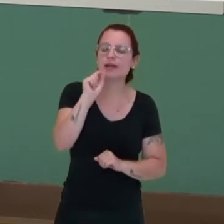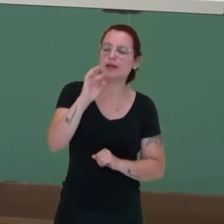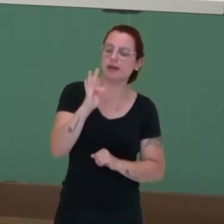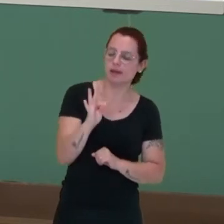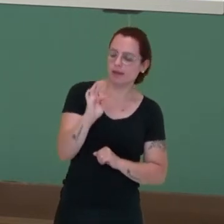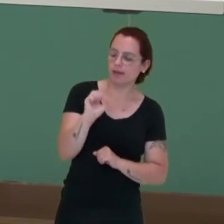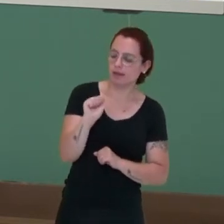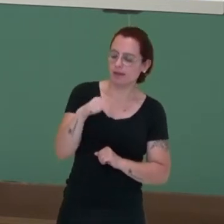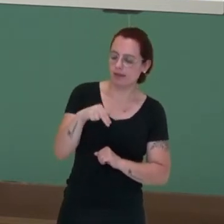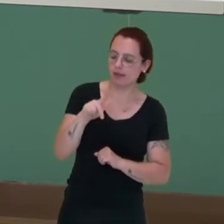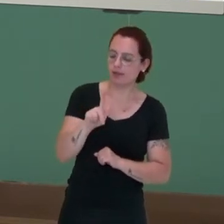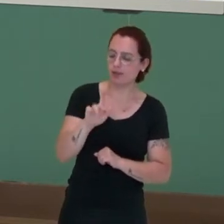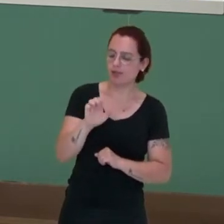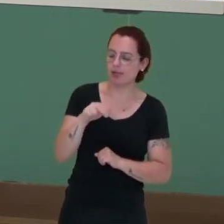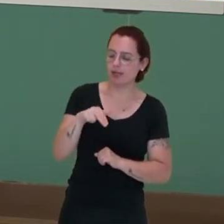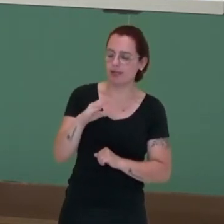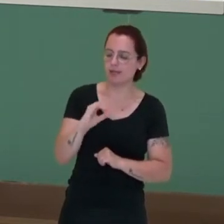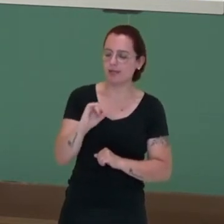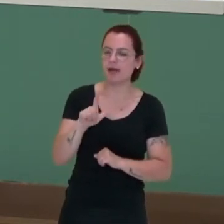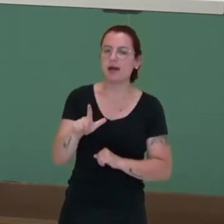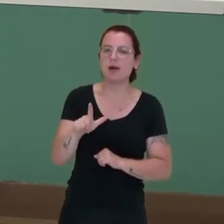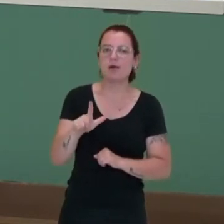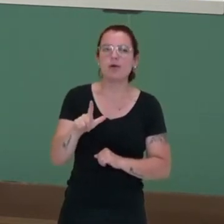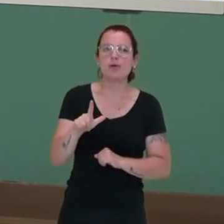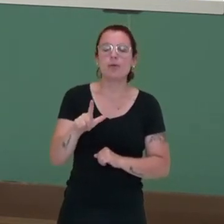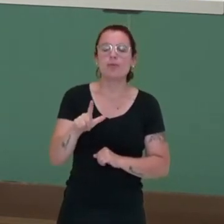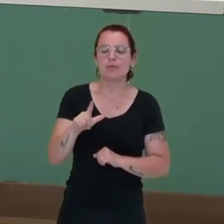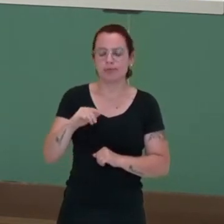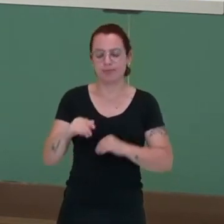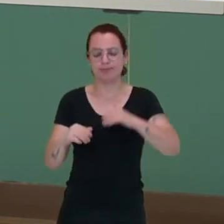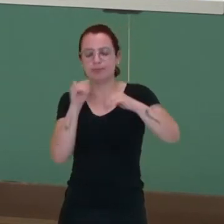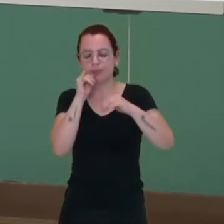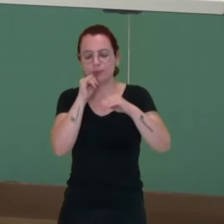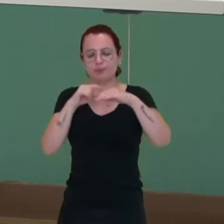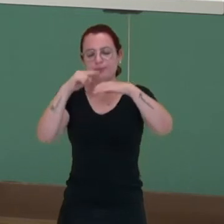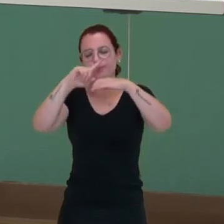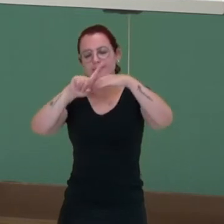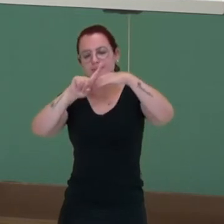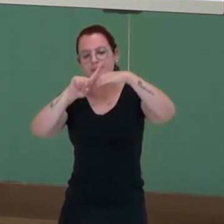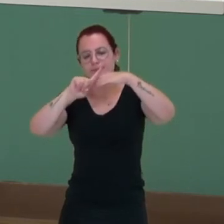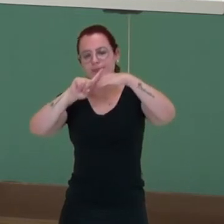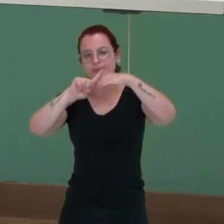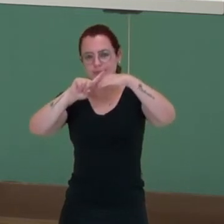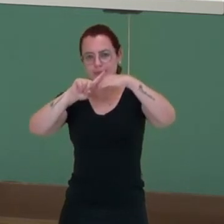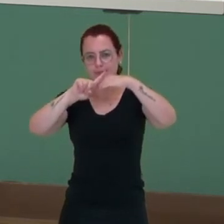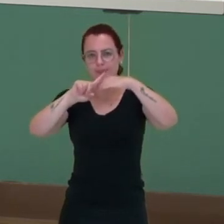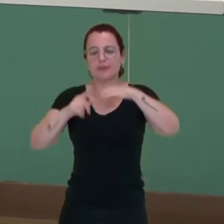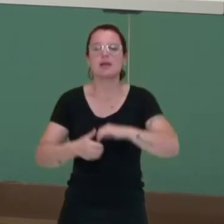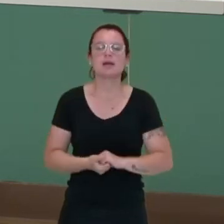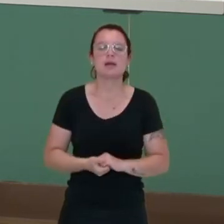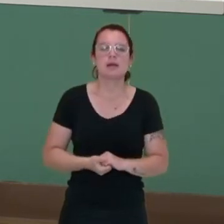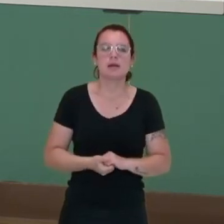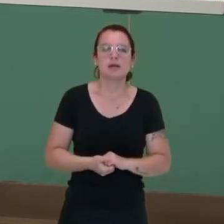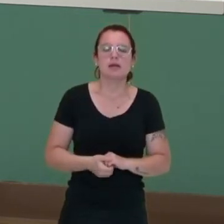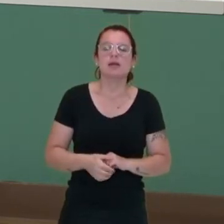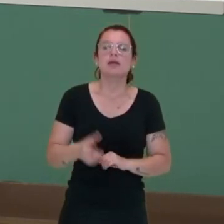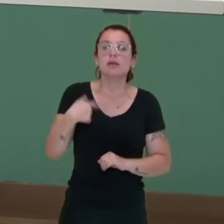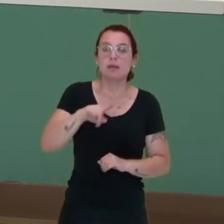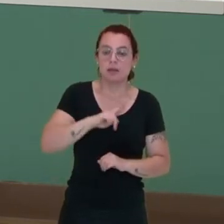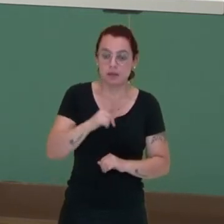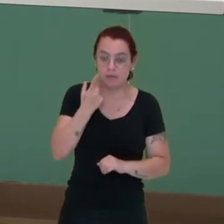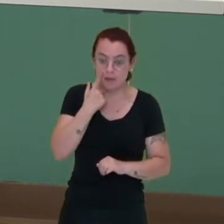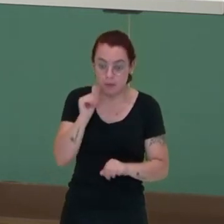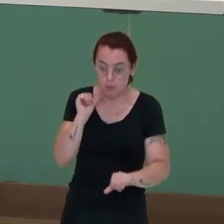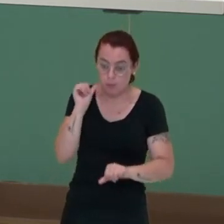a aceleração tangente, que muda o vetor velocidade, certo? Enquanto muda o módulo vetor